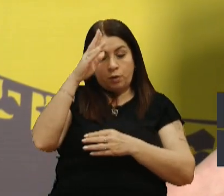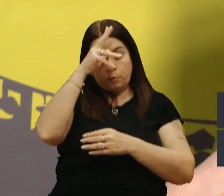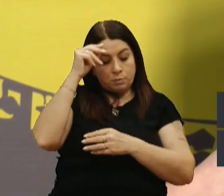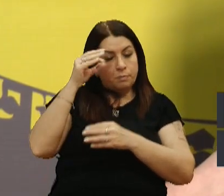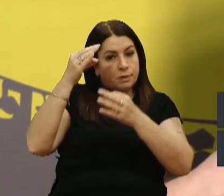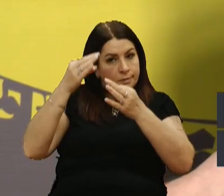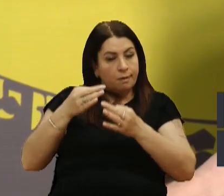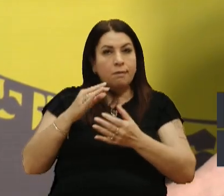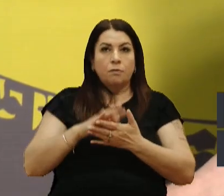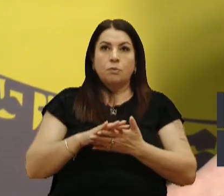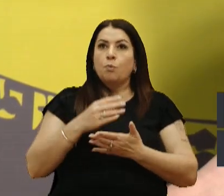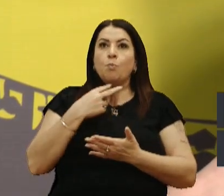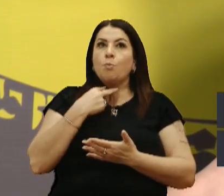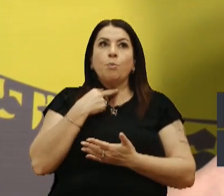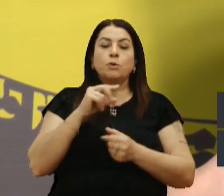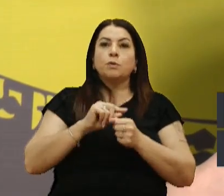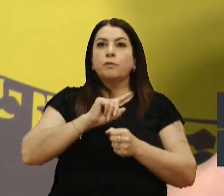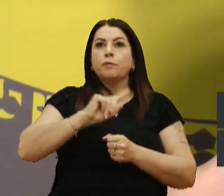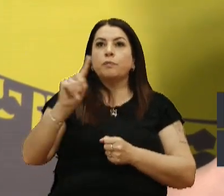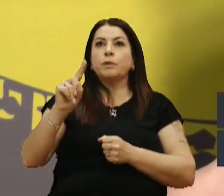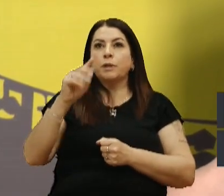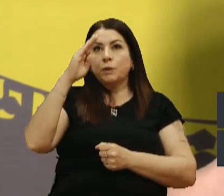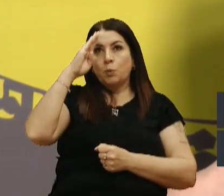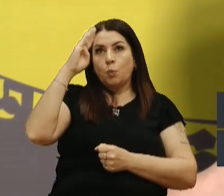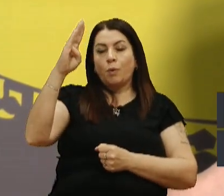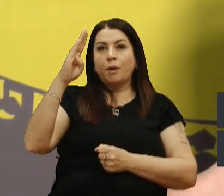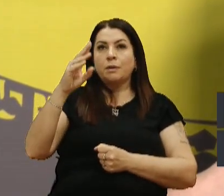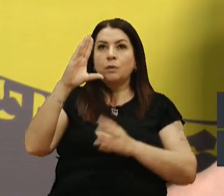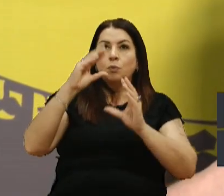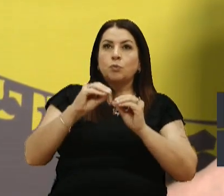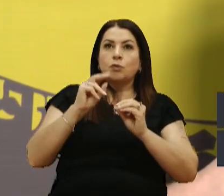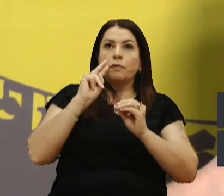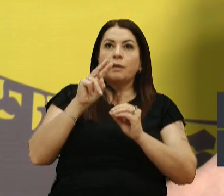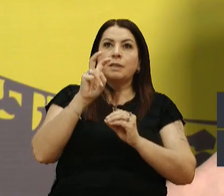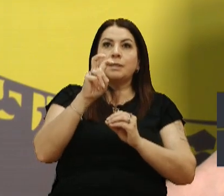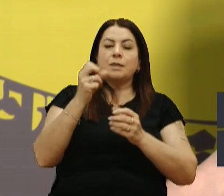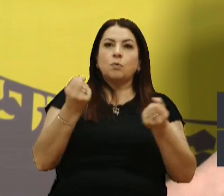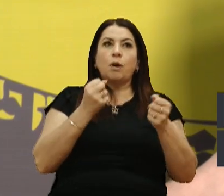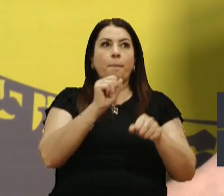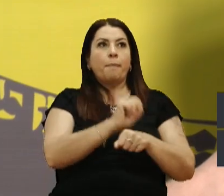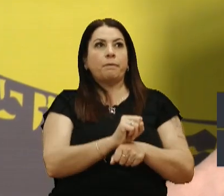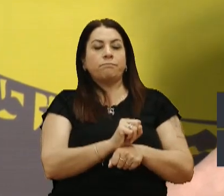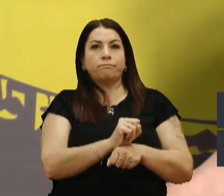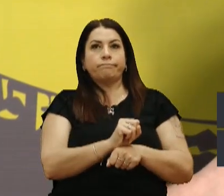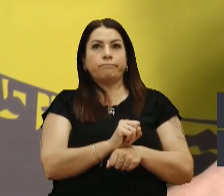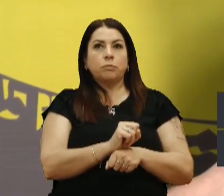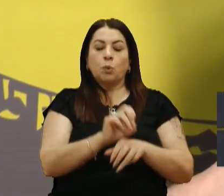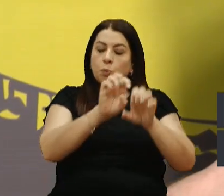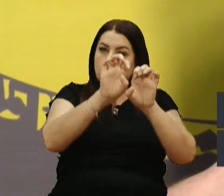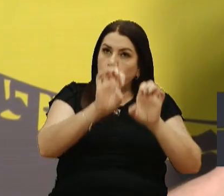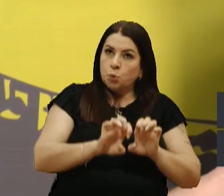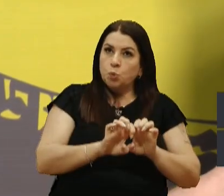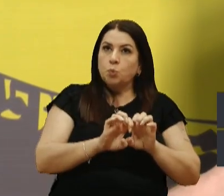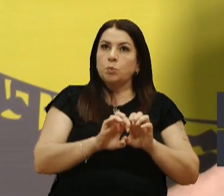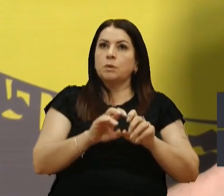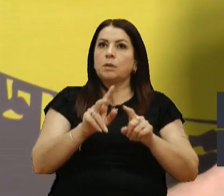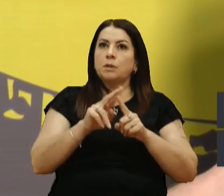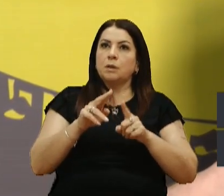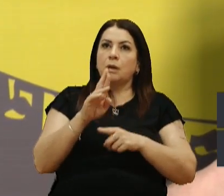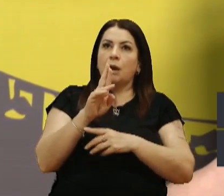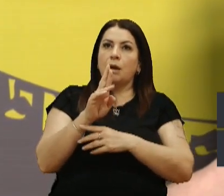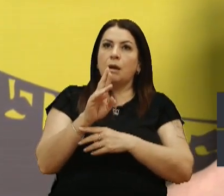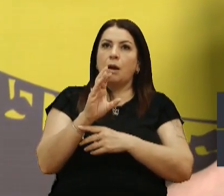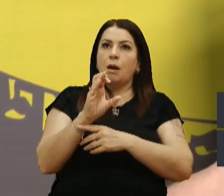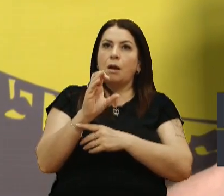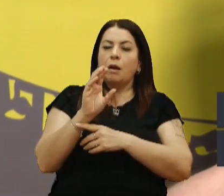seja mais eficiente. Eu não posso passar lá na Guarda Municipal à noite e ver 5 viaturas paradas, né? Então, a estrutura, a ROMU que foi criada,